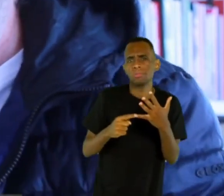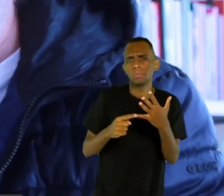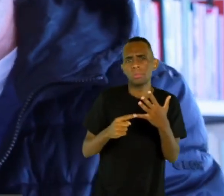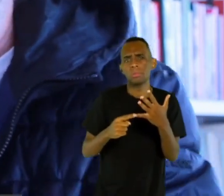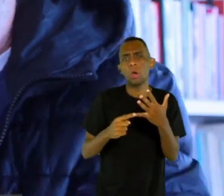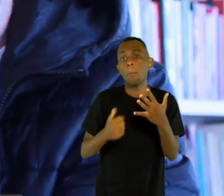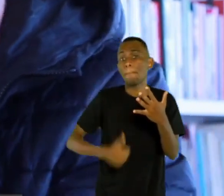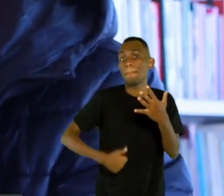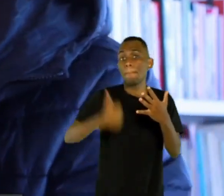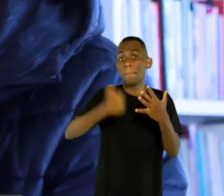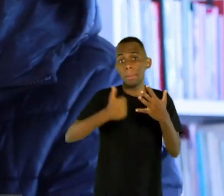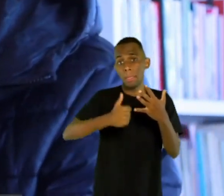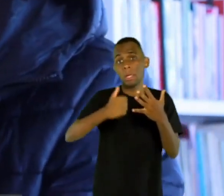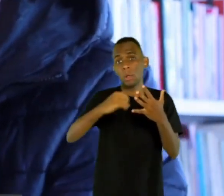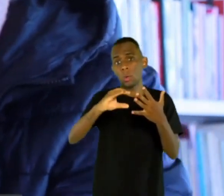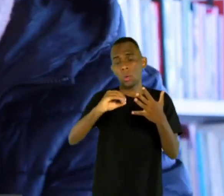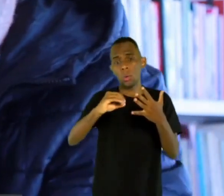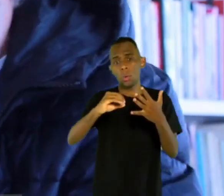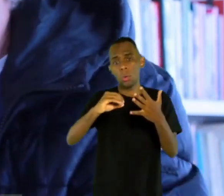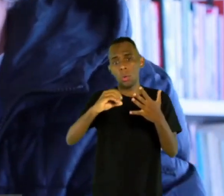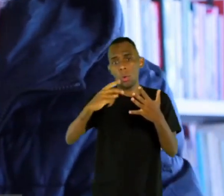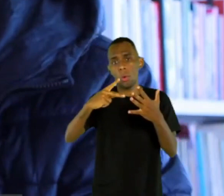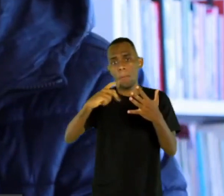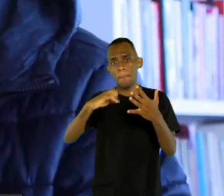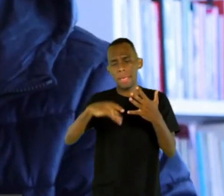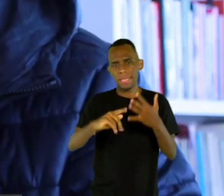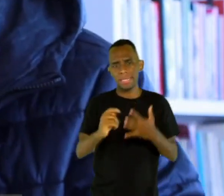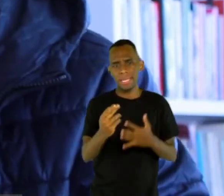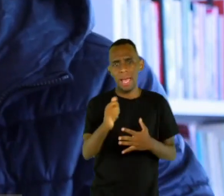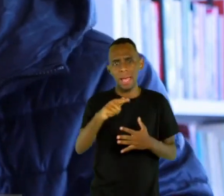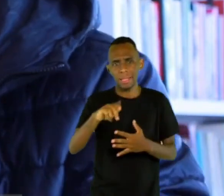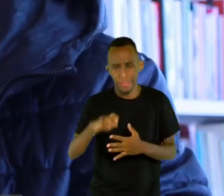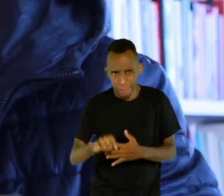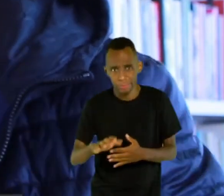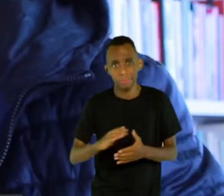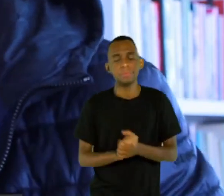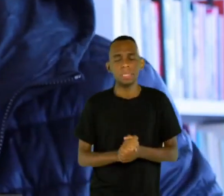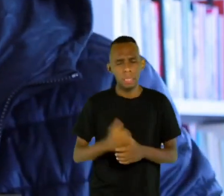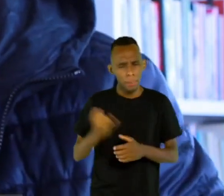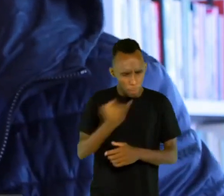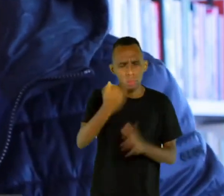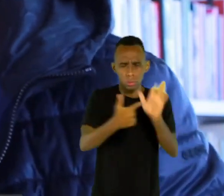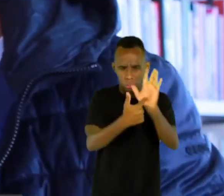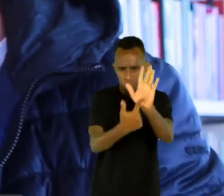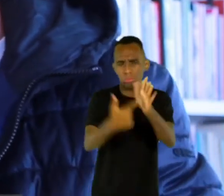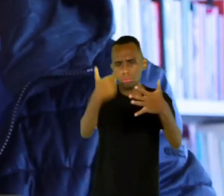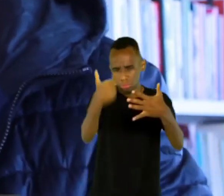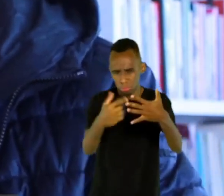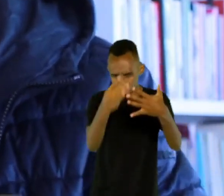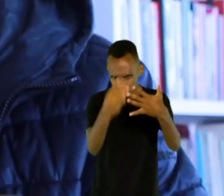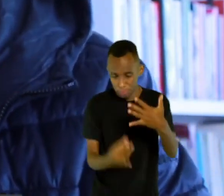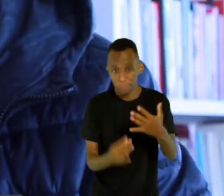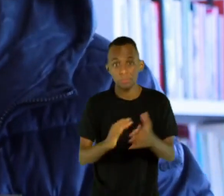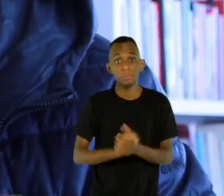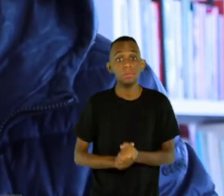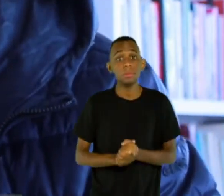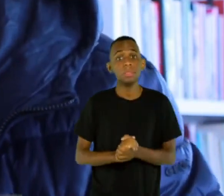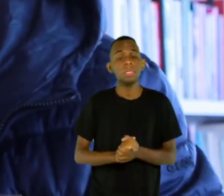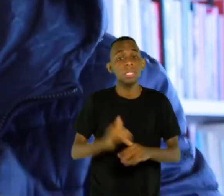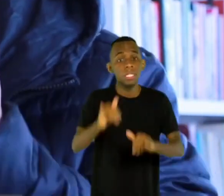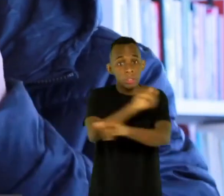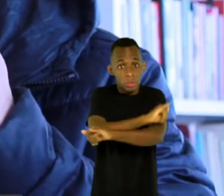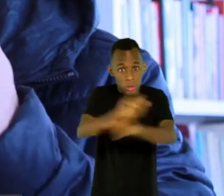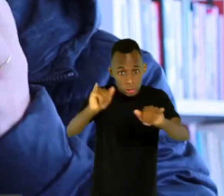série. Dessa série aí, é. Importante também mostrar a obra do Sérgio. Bem, gente, vamos começar. Dizer também que a